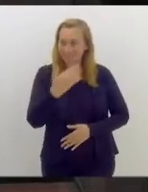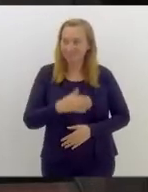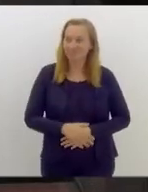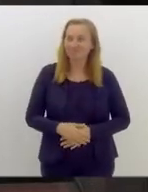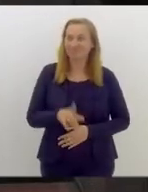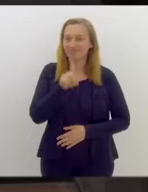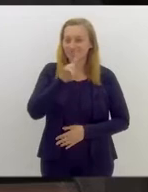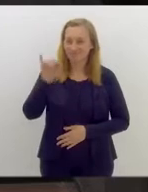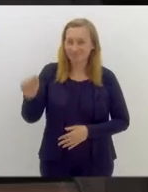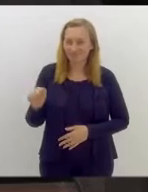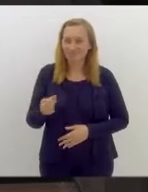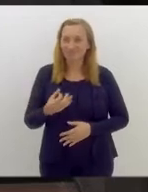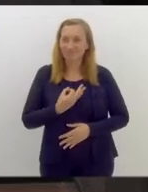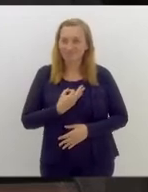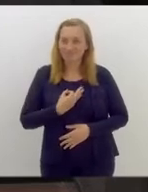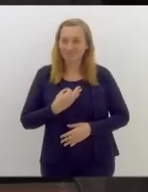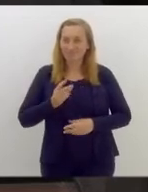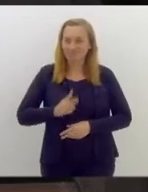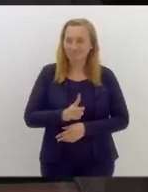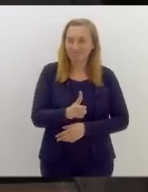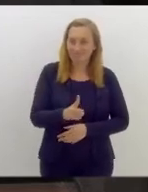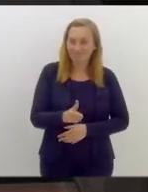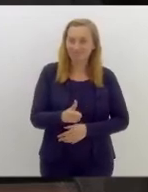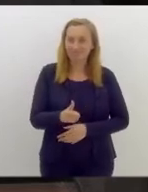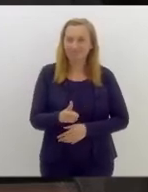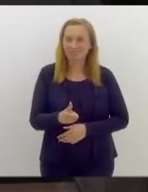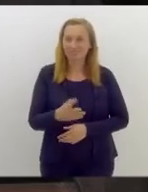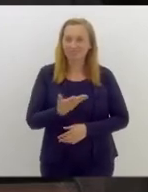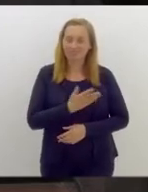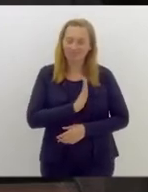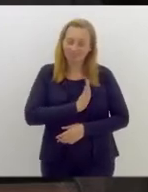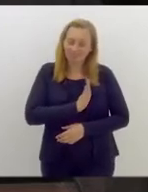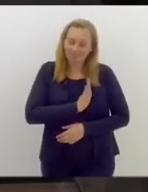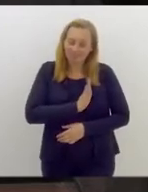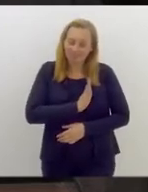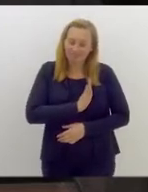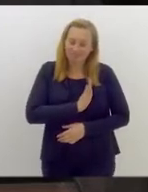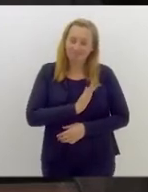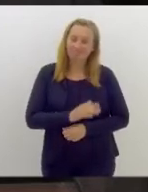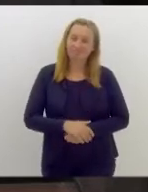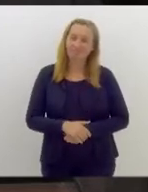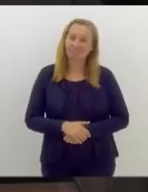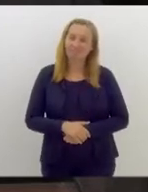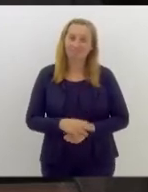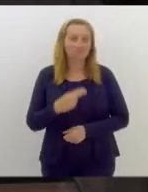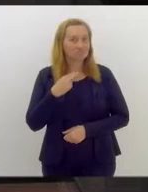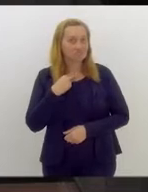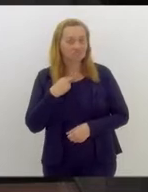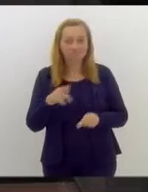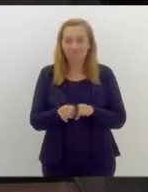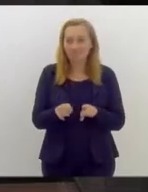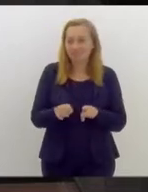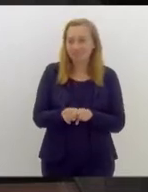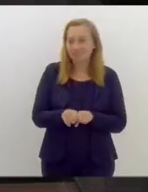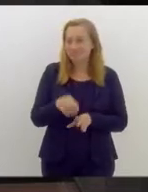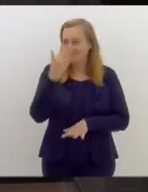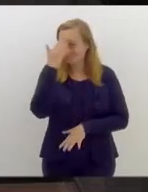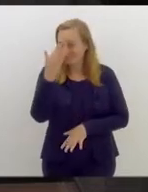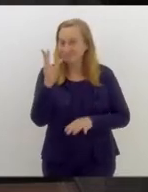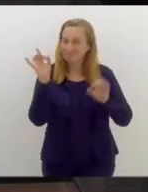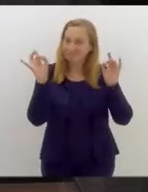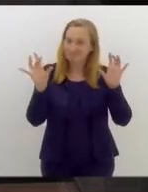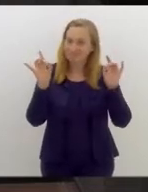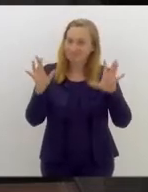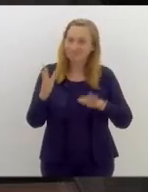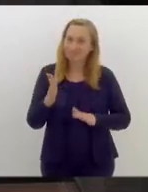este dia e essa medalha serão sempre, estarão sempre no meu coração. Não poderia também deixar de fazer o agradecimento especial